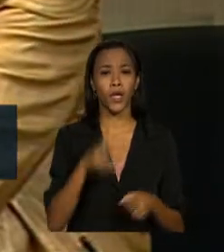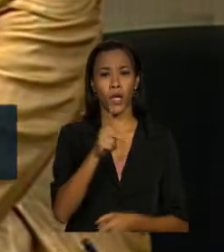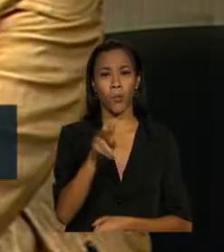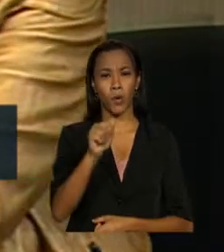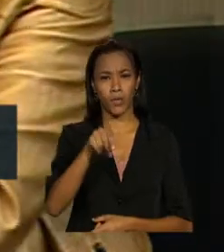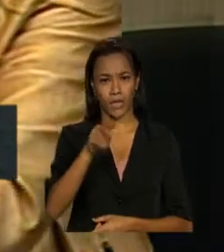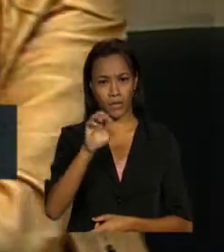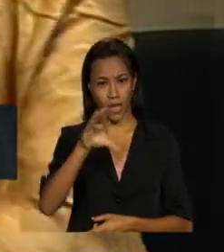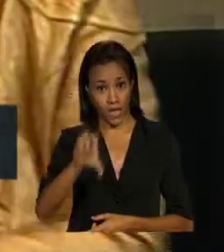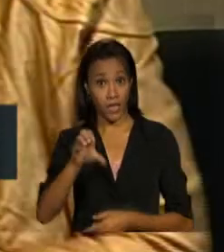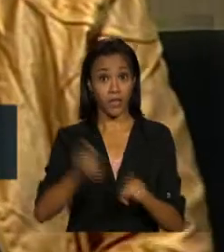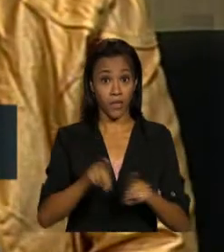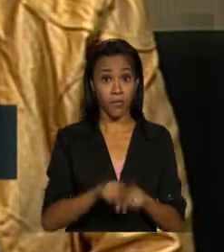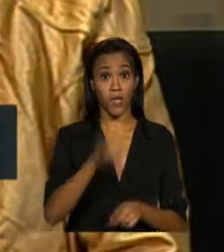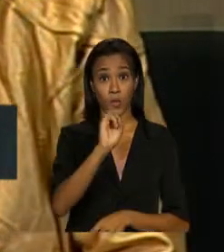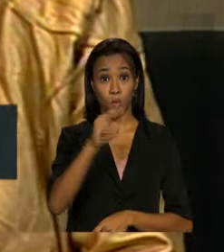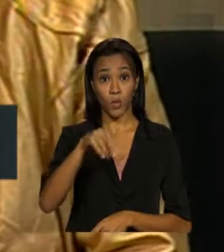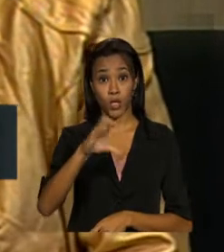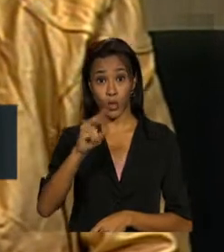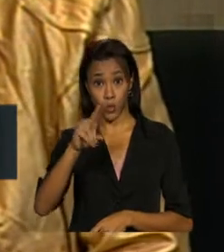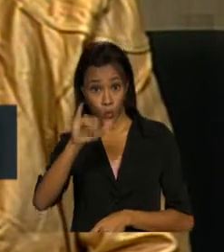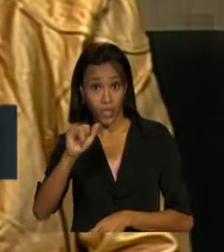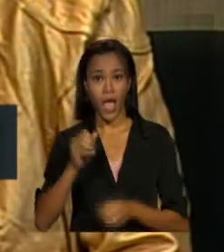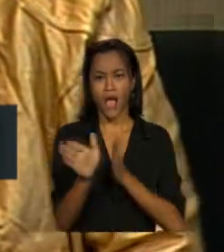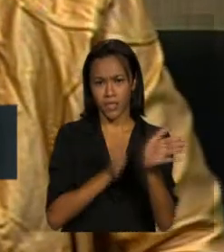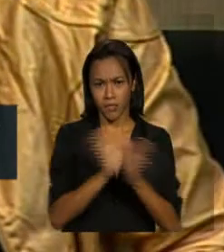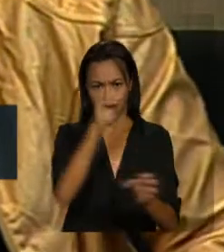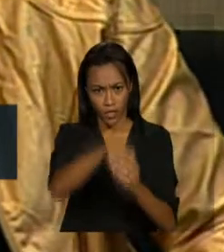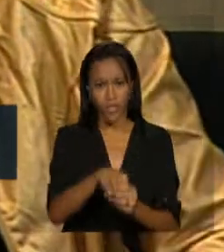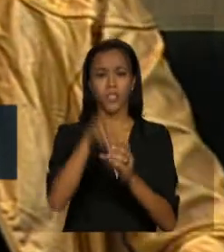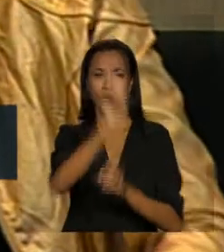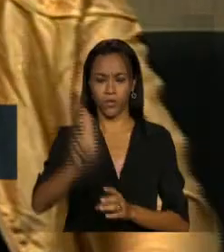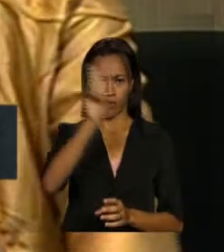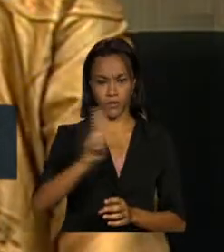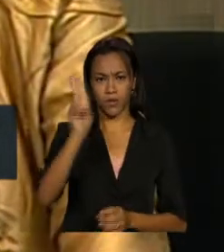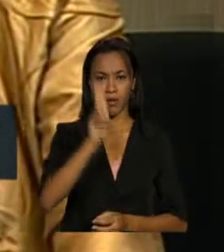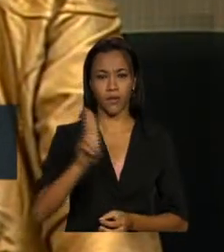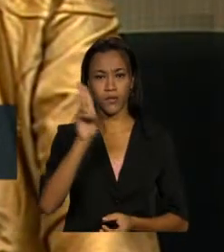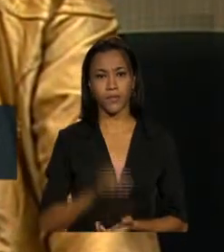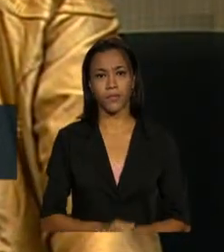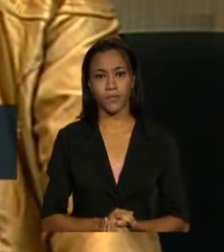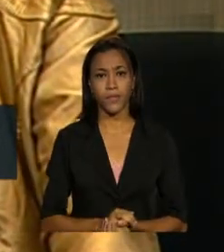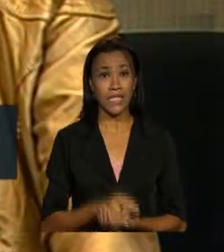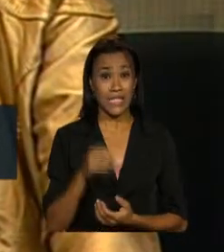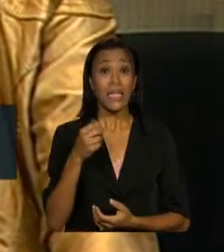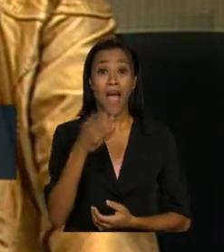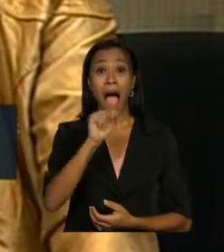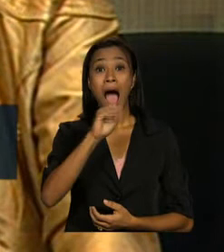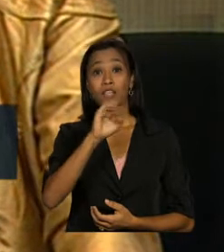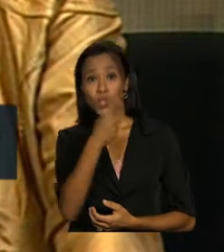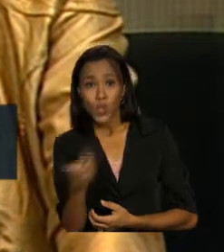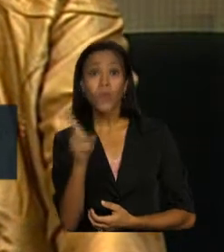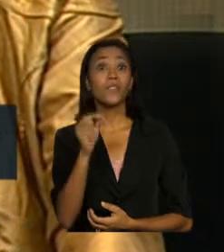Pronatec quanto o incluir acessibilidade à educação superior são ações que